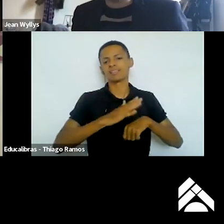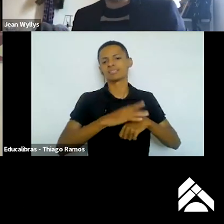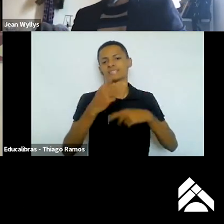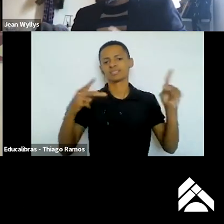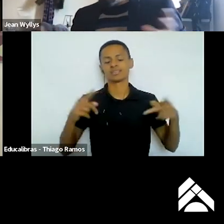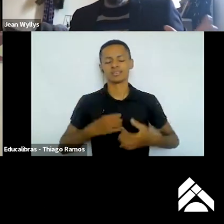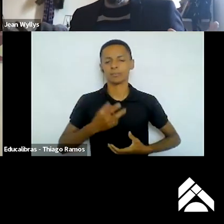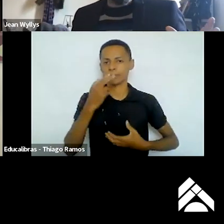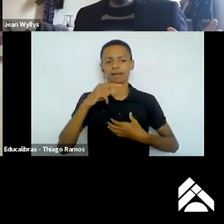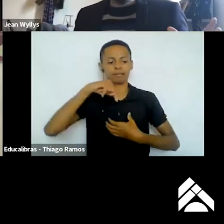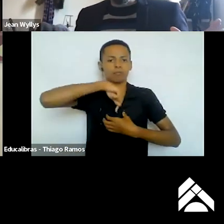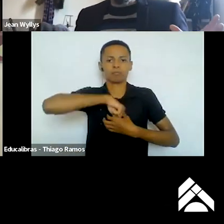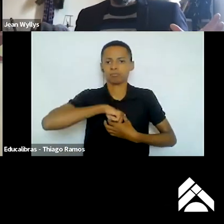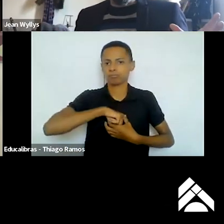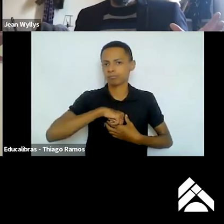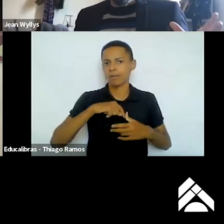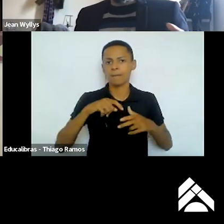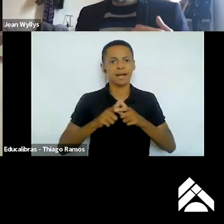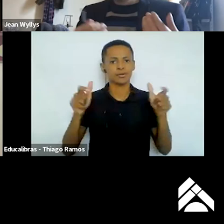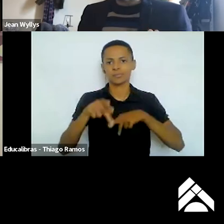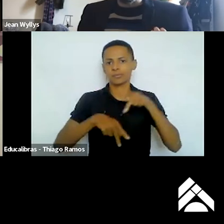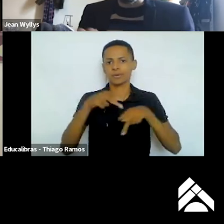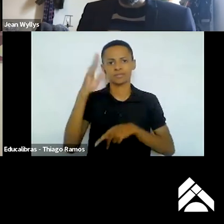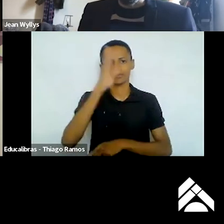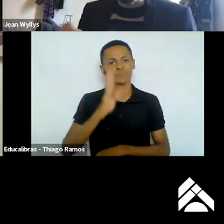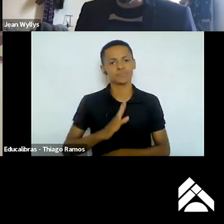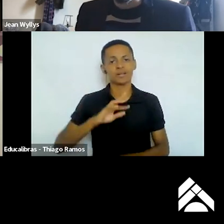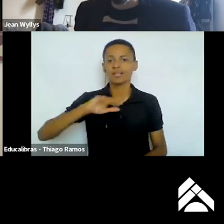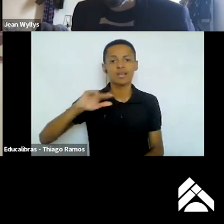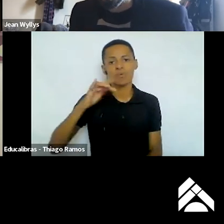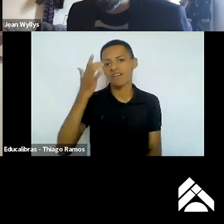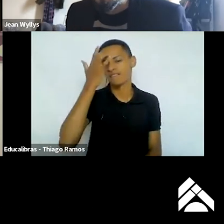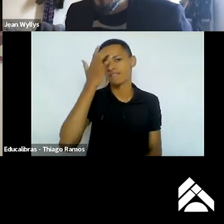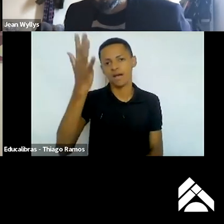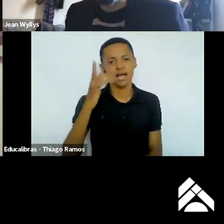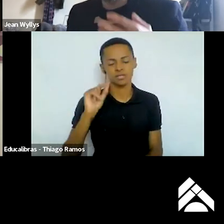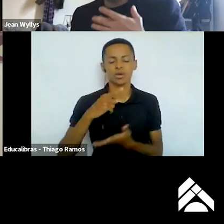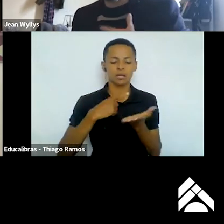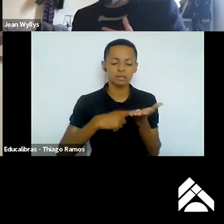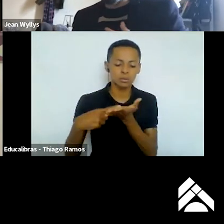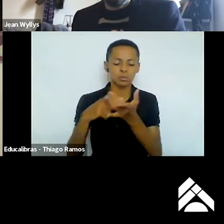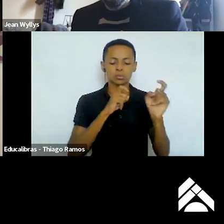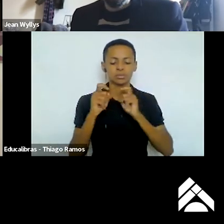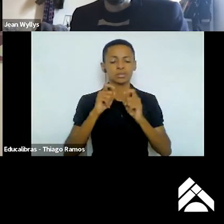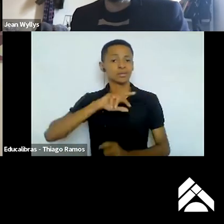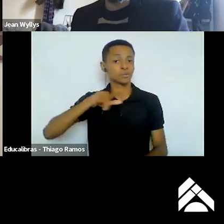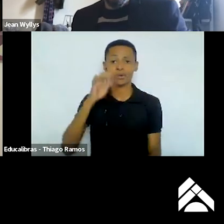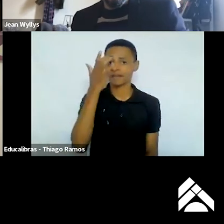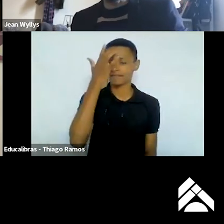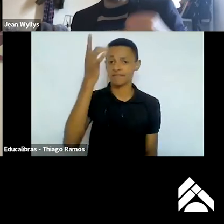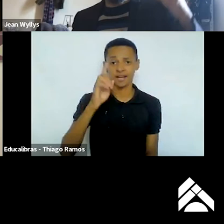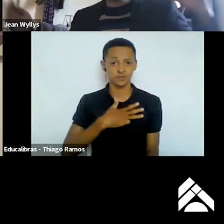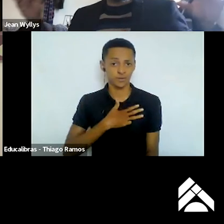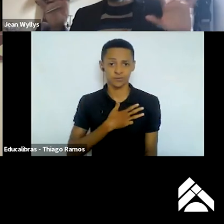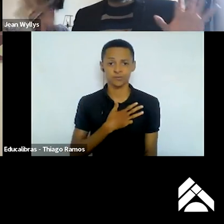alma da maioria da população brasileira. Então, não é fácil também negociar essa agenda. Não vai ser fácil para Lula, entendeu?